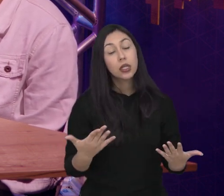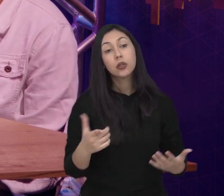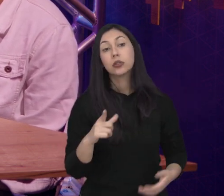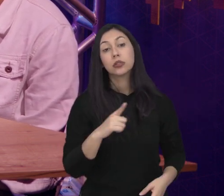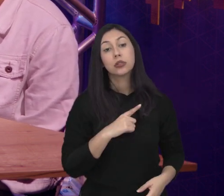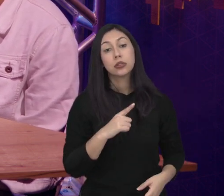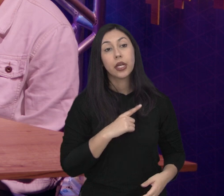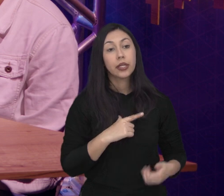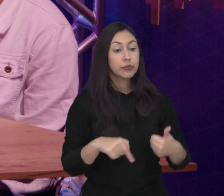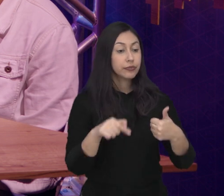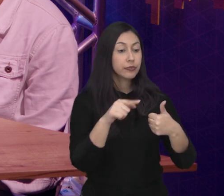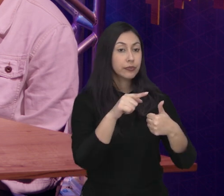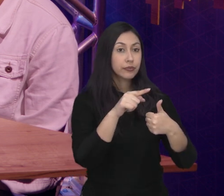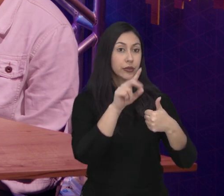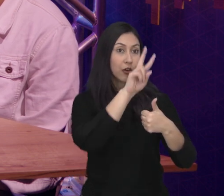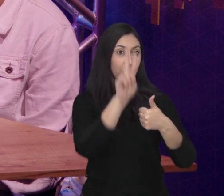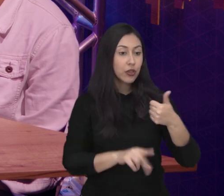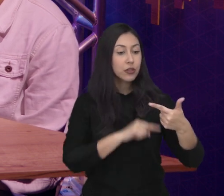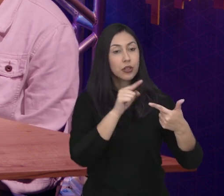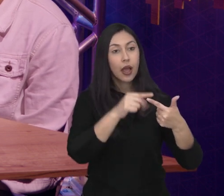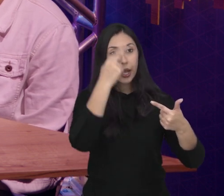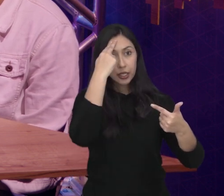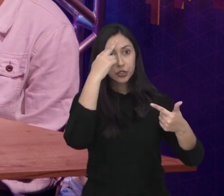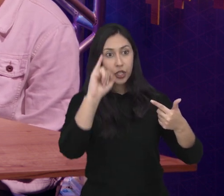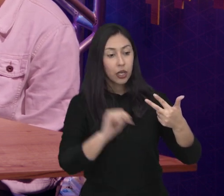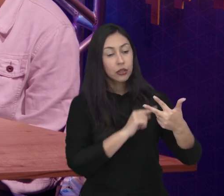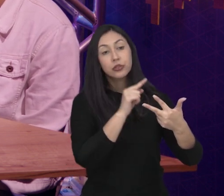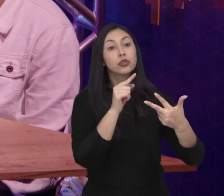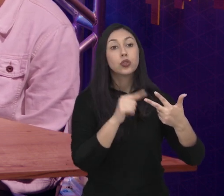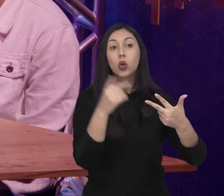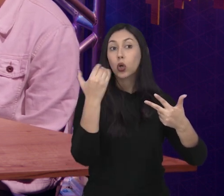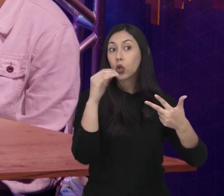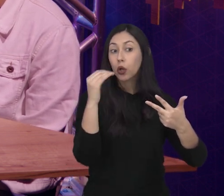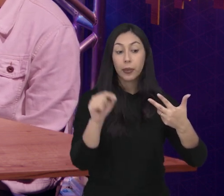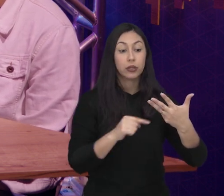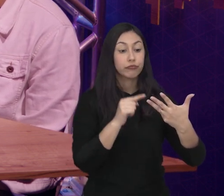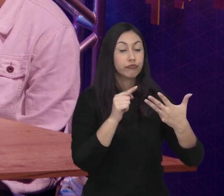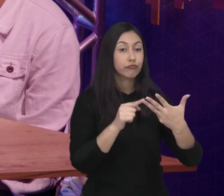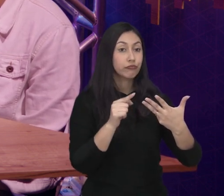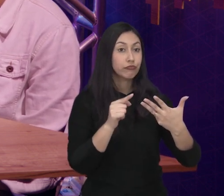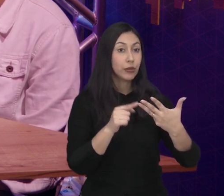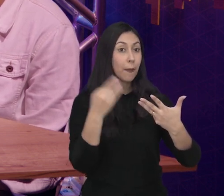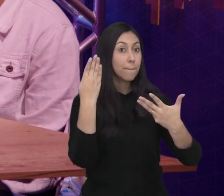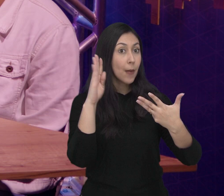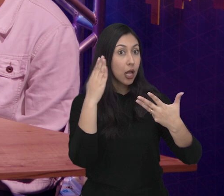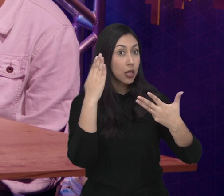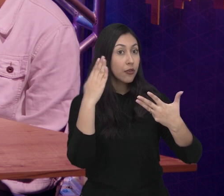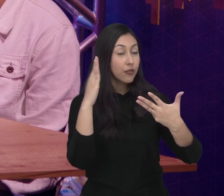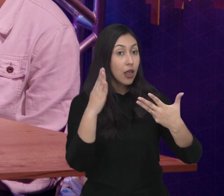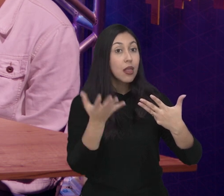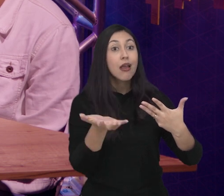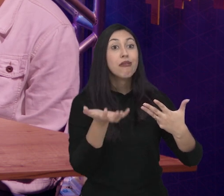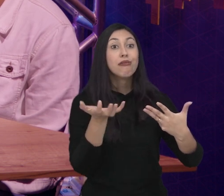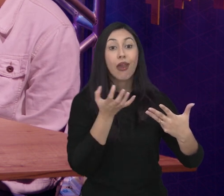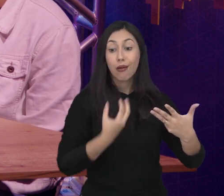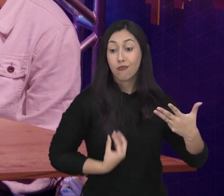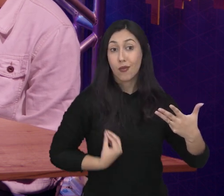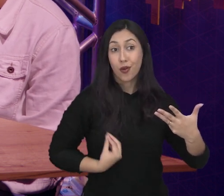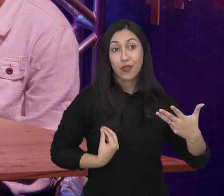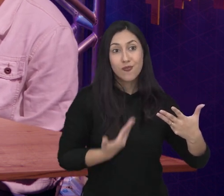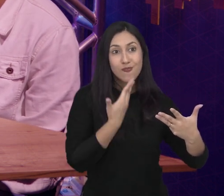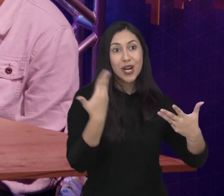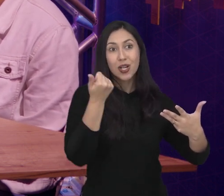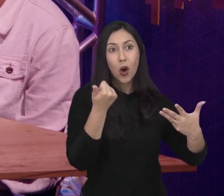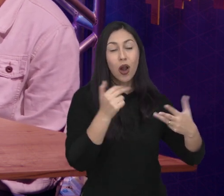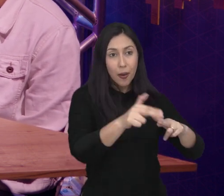então, venezuelanos, haitianos, colombianos e bolivianos vindo principalmente para ter uma